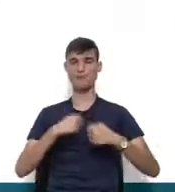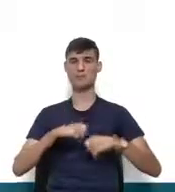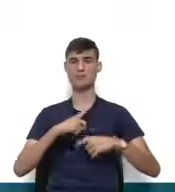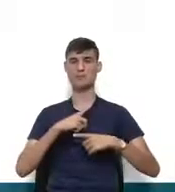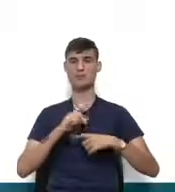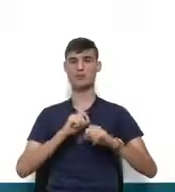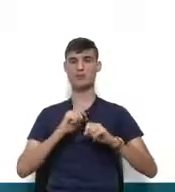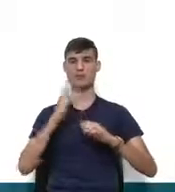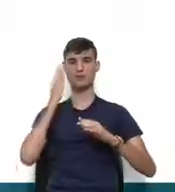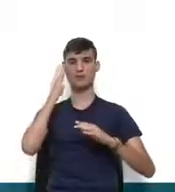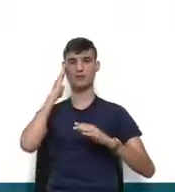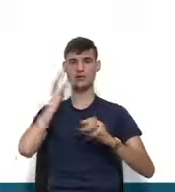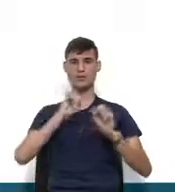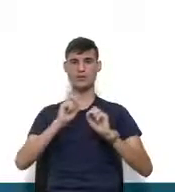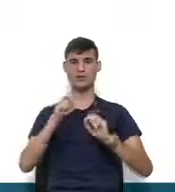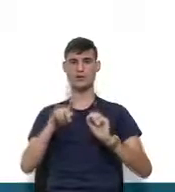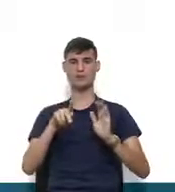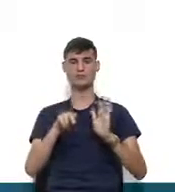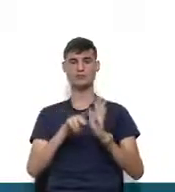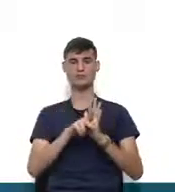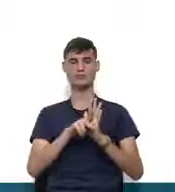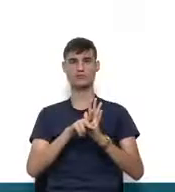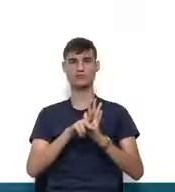precisamos entender o que é uma função